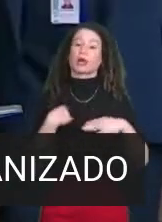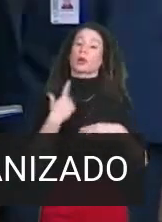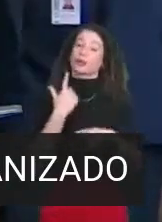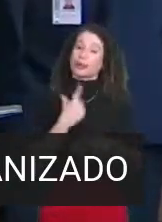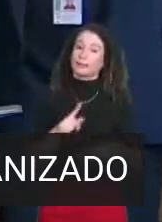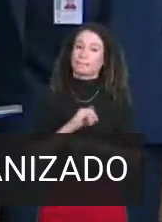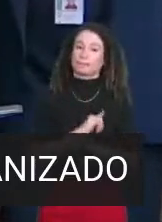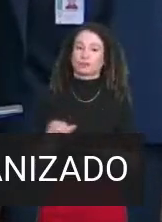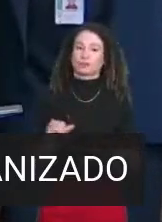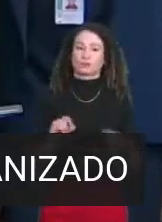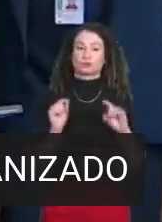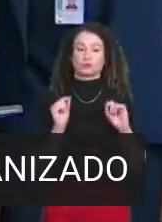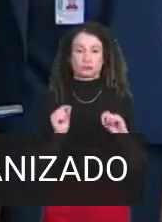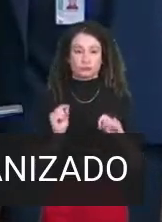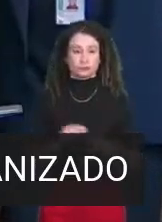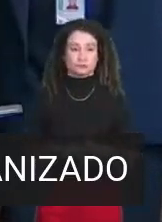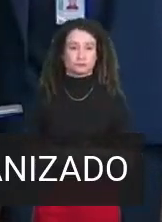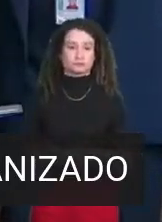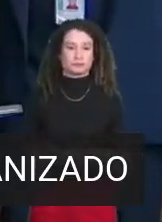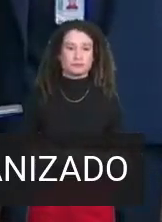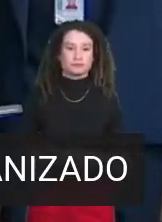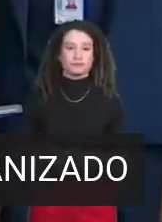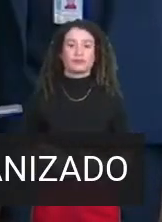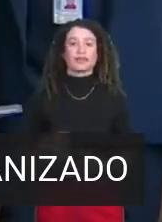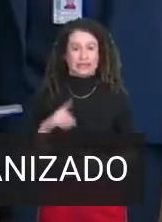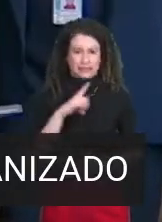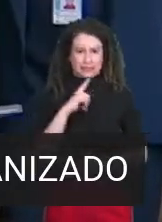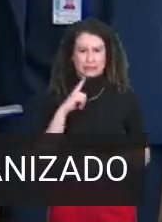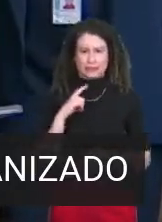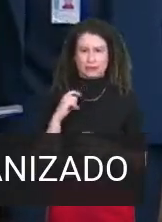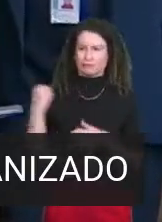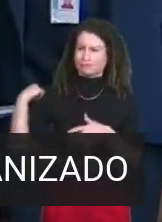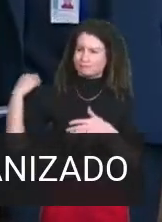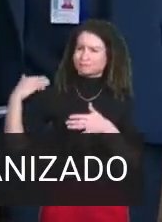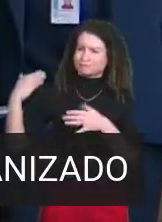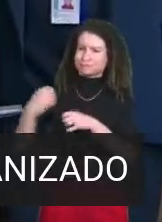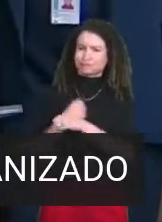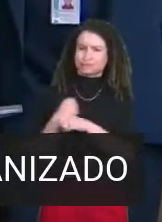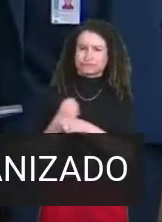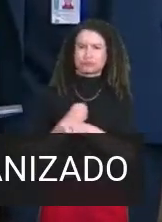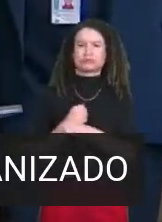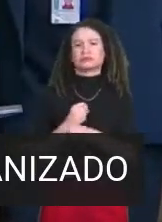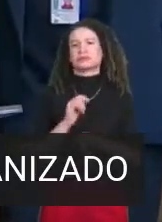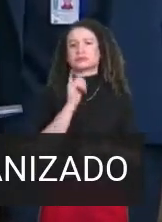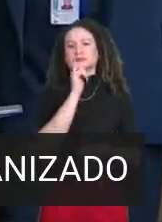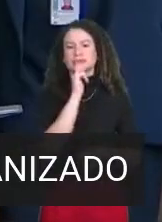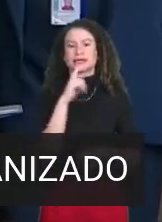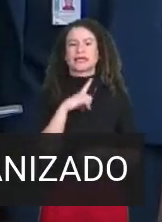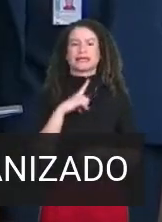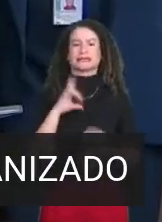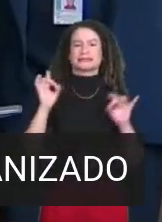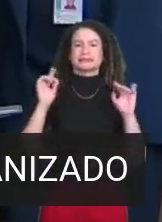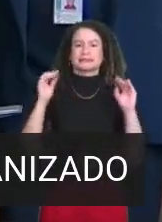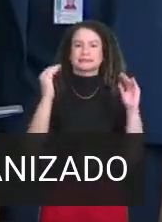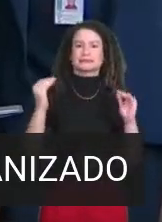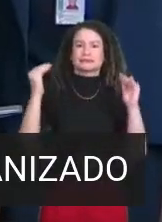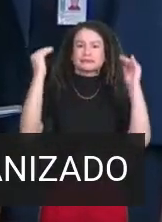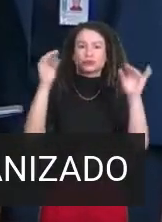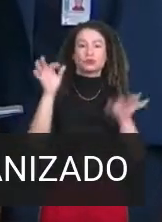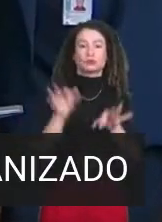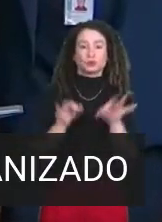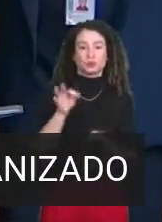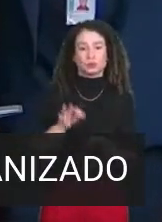que Temis, a deusa da justiça, doutora Isabela, que representa a Defensoria